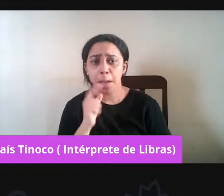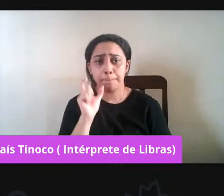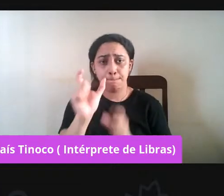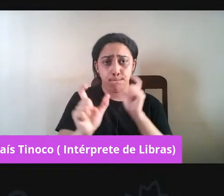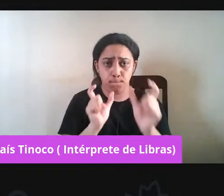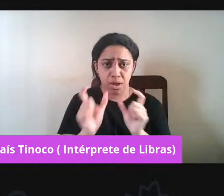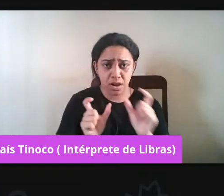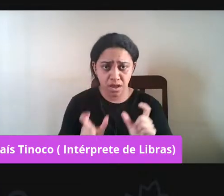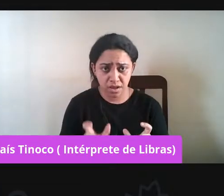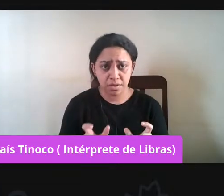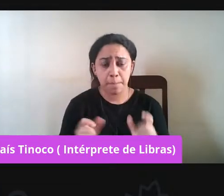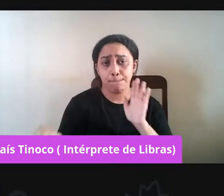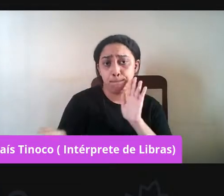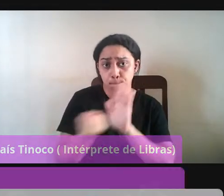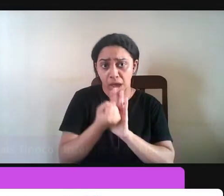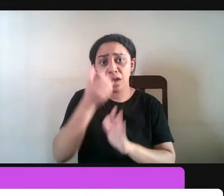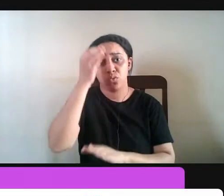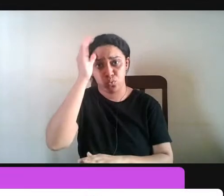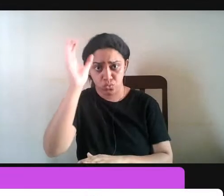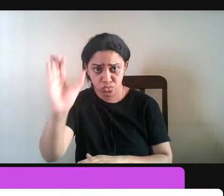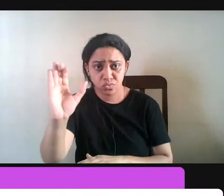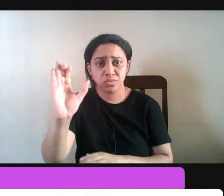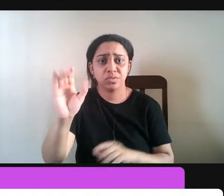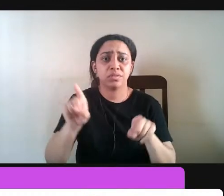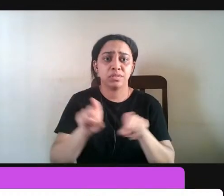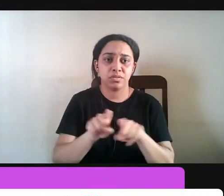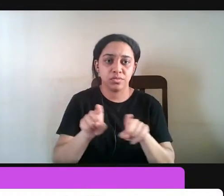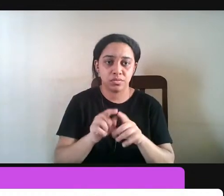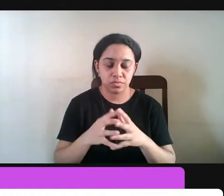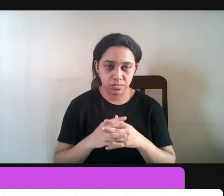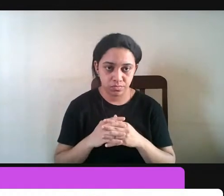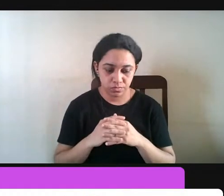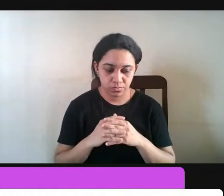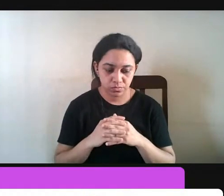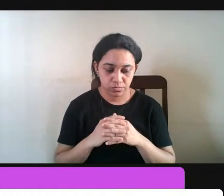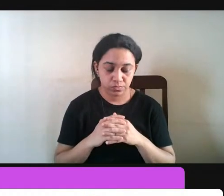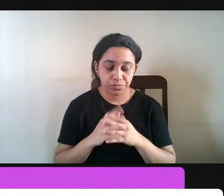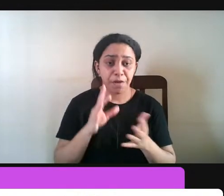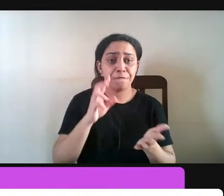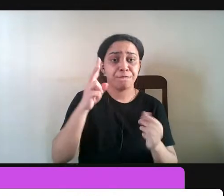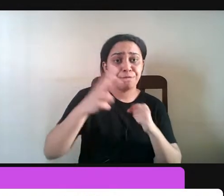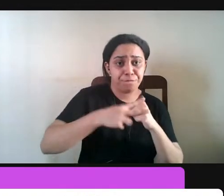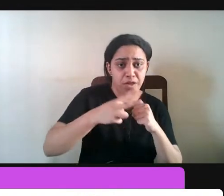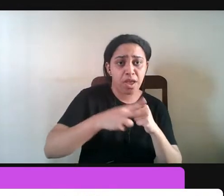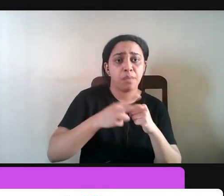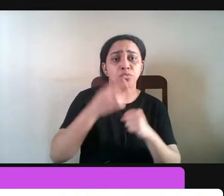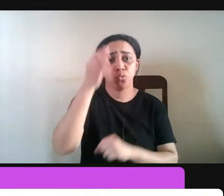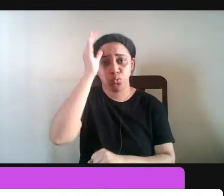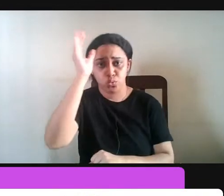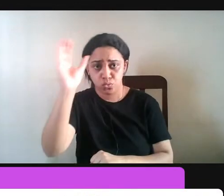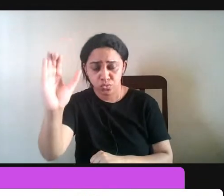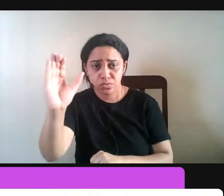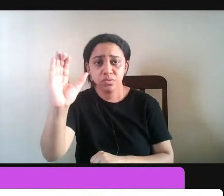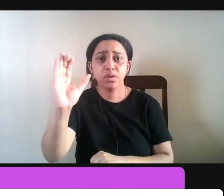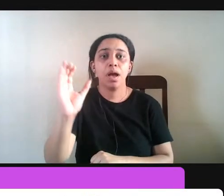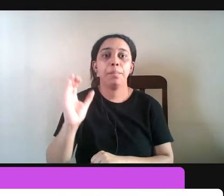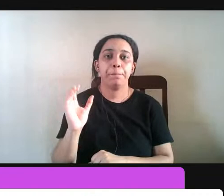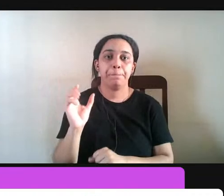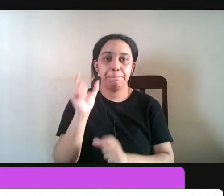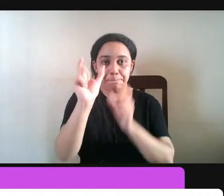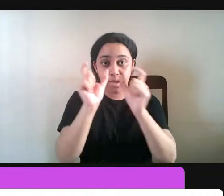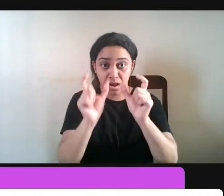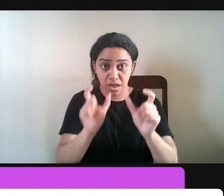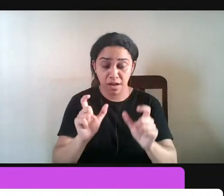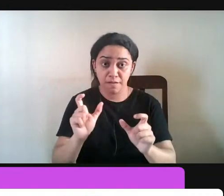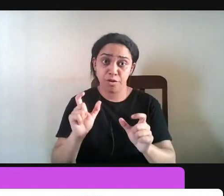palavras que têm marcas culturais, os palimpsestos, verbos culturais, as palavras de